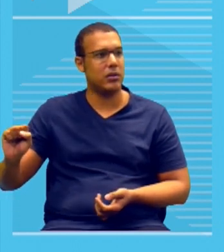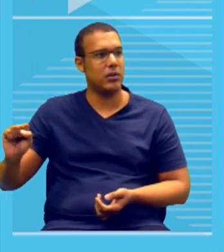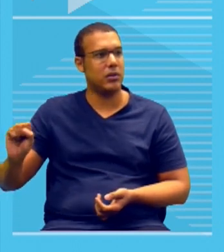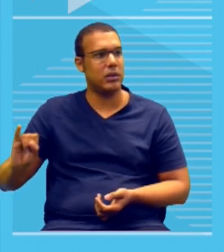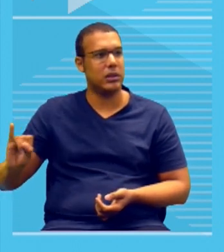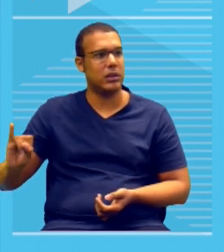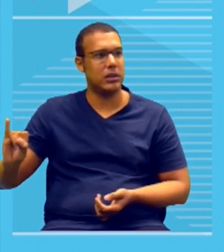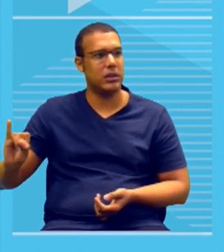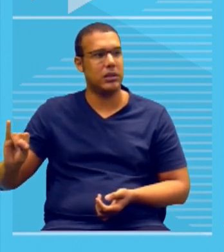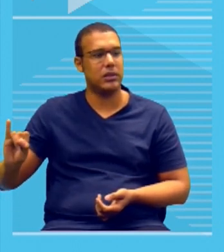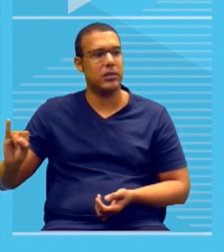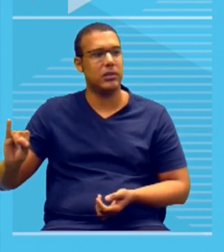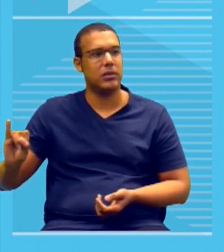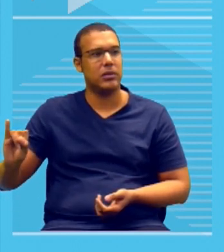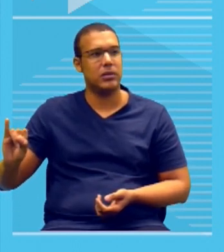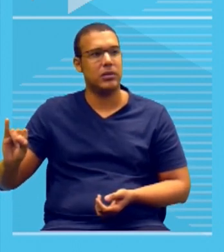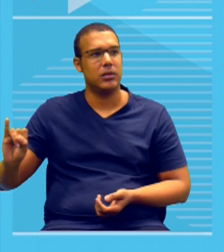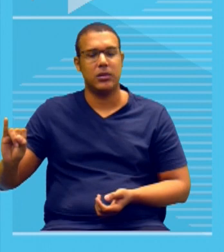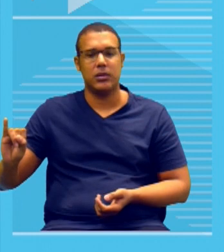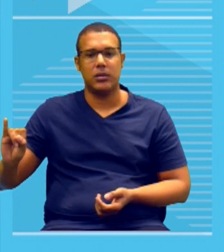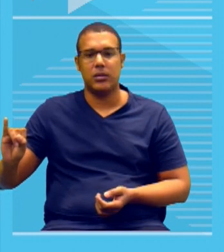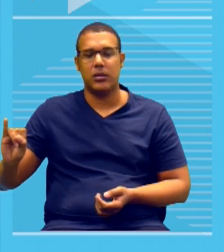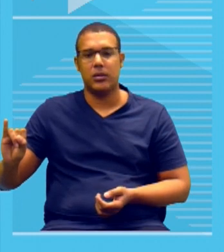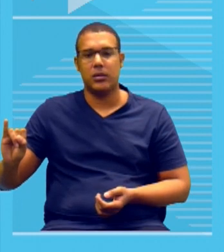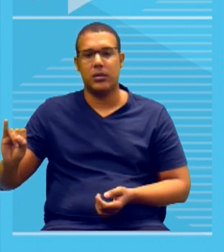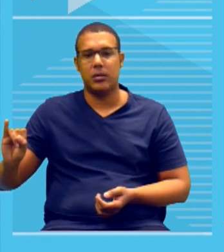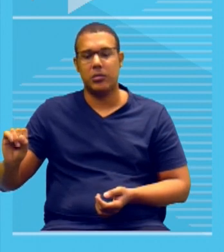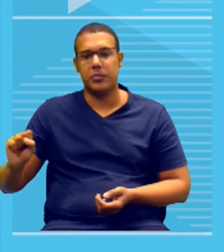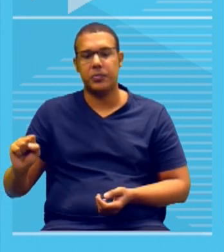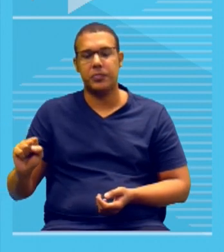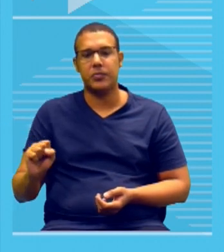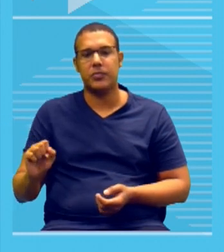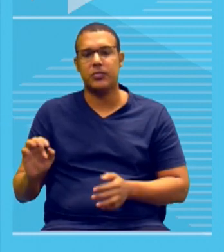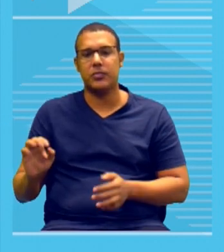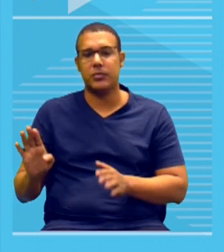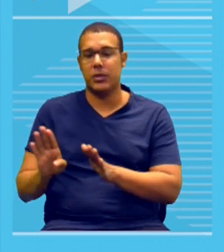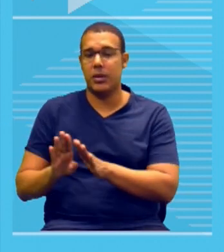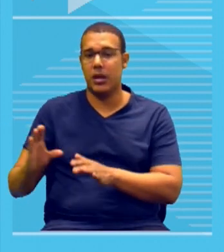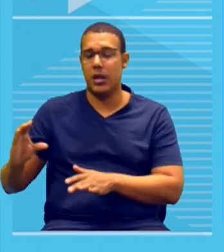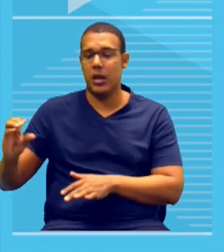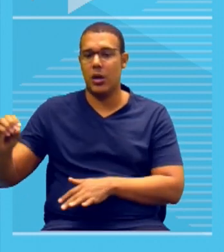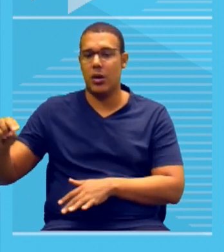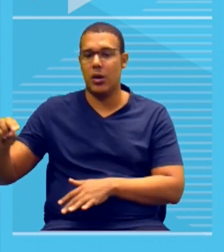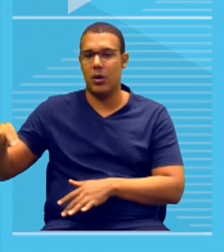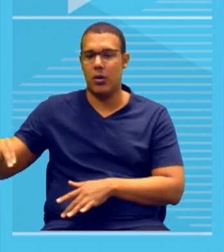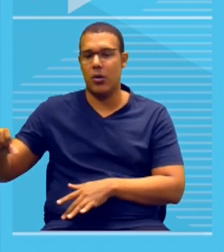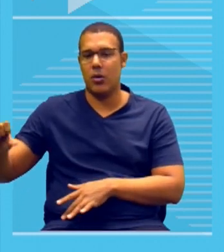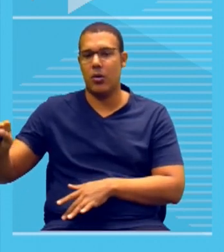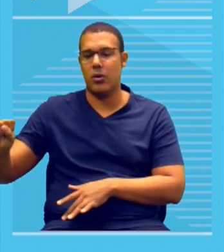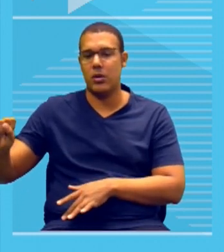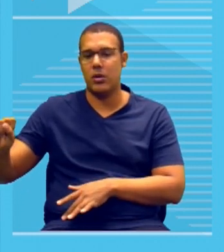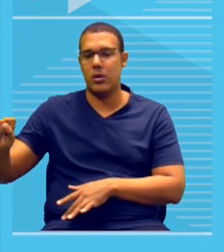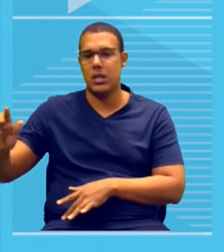o e eu consigo de novo